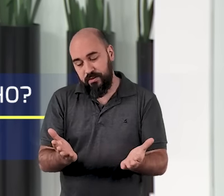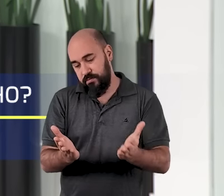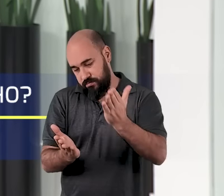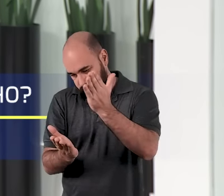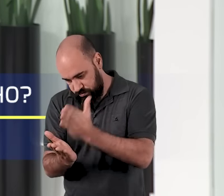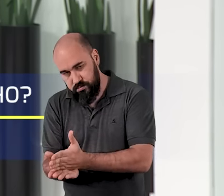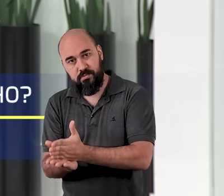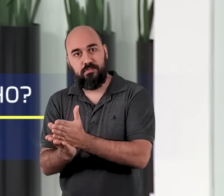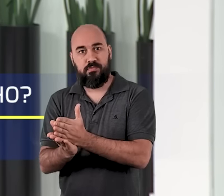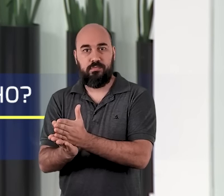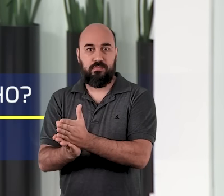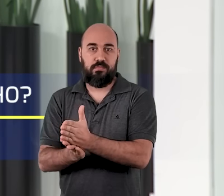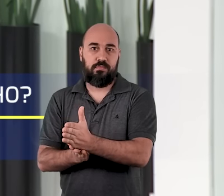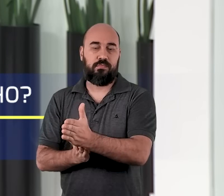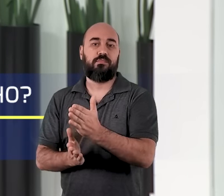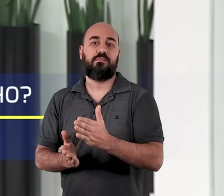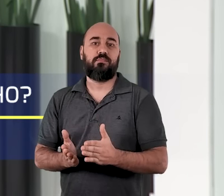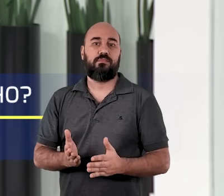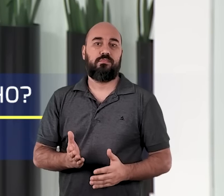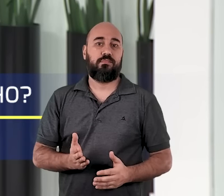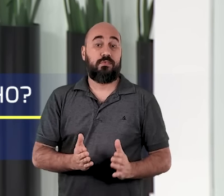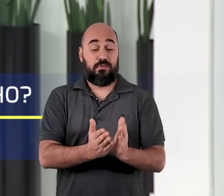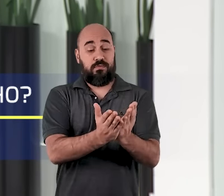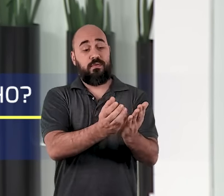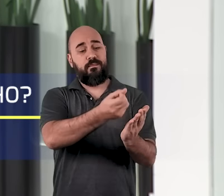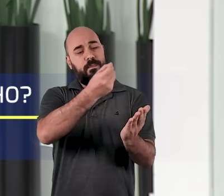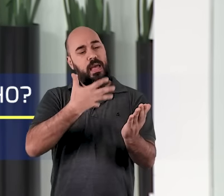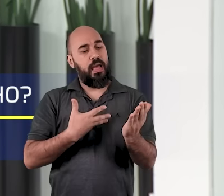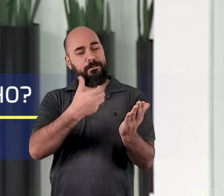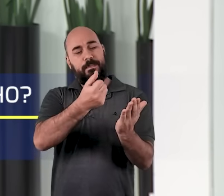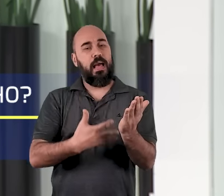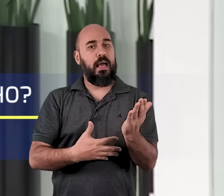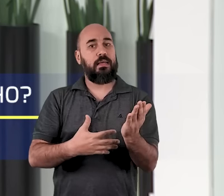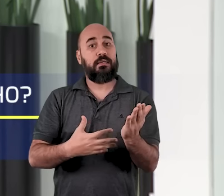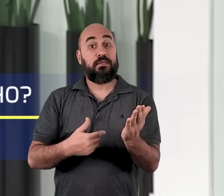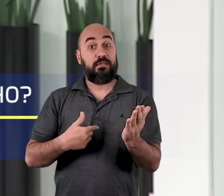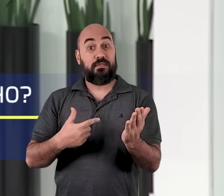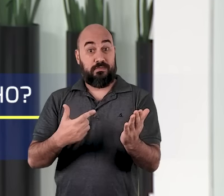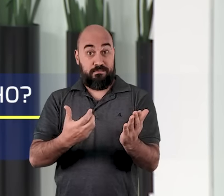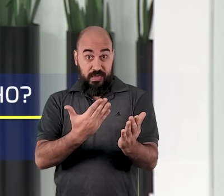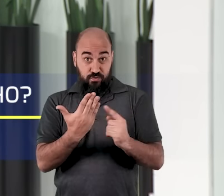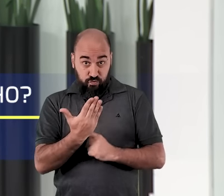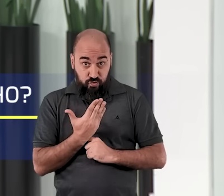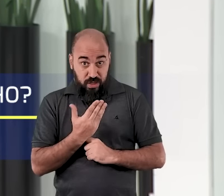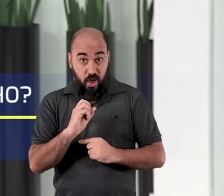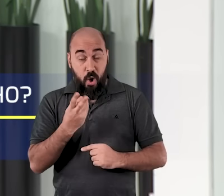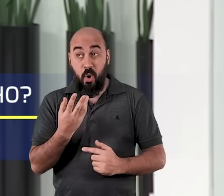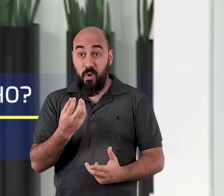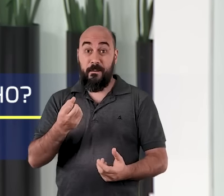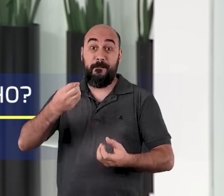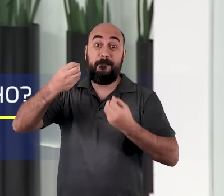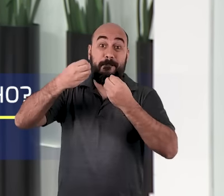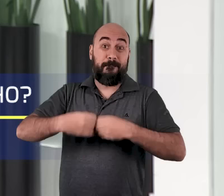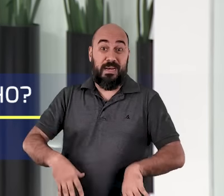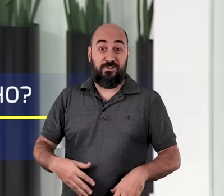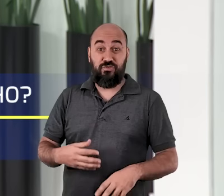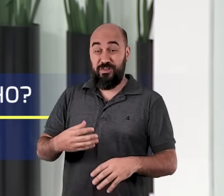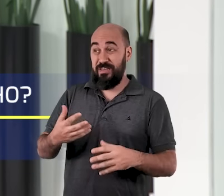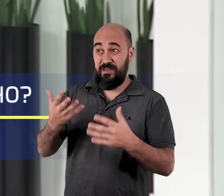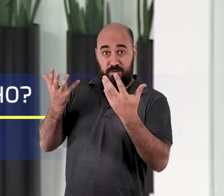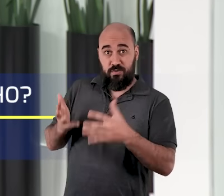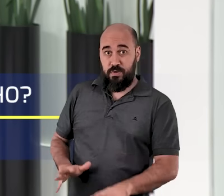essas verdades estão nos aproximando de Deus ou nos afastando dele? Estão nos salvando ou nos condenando,